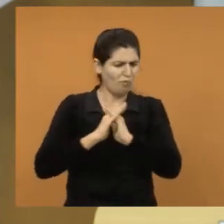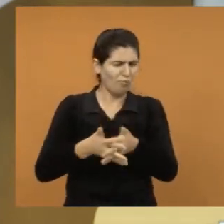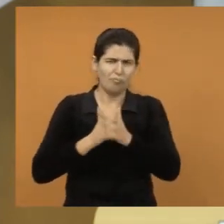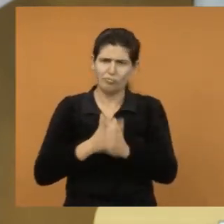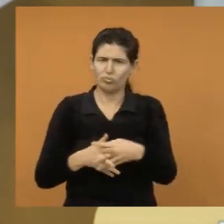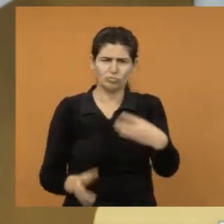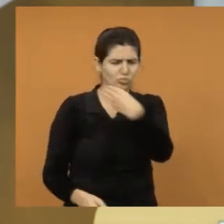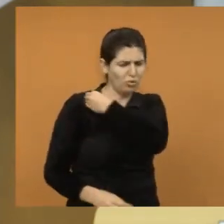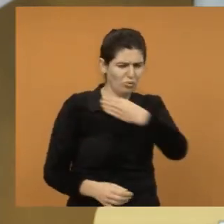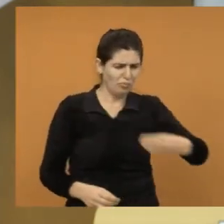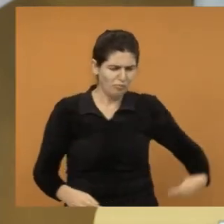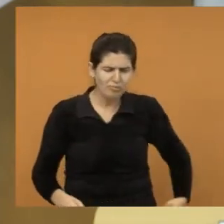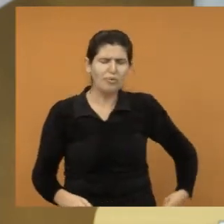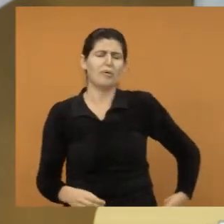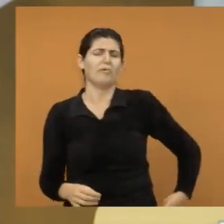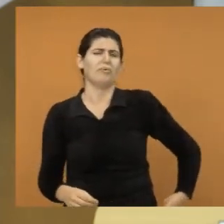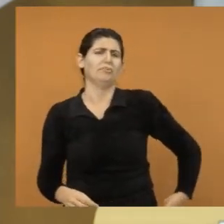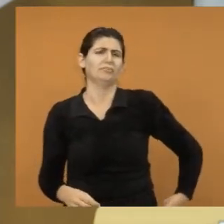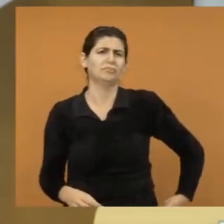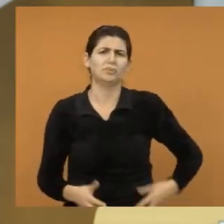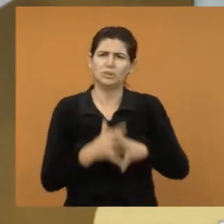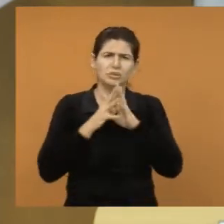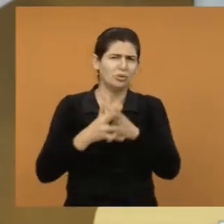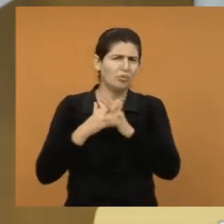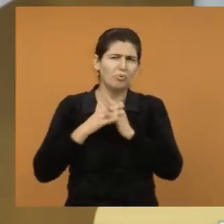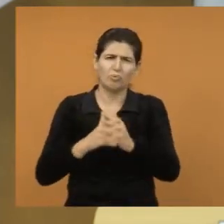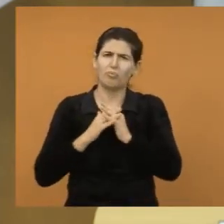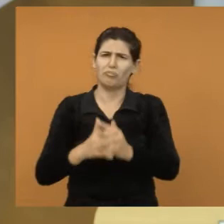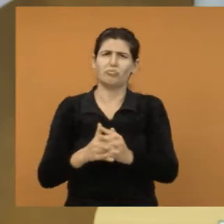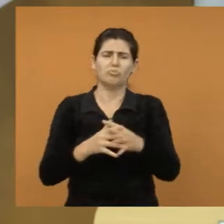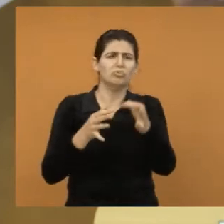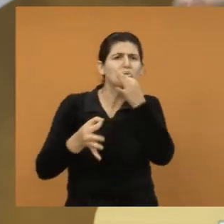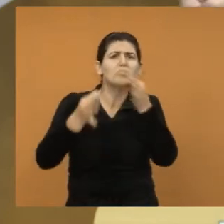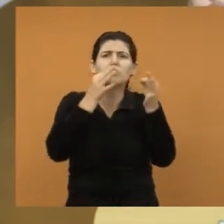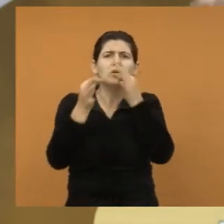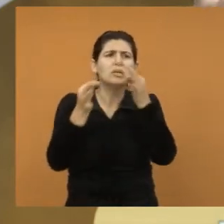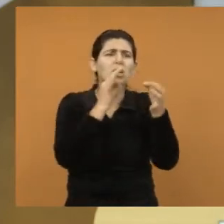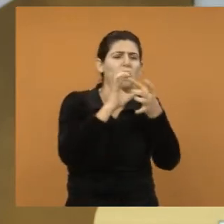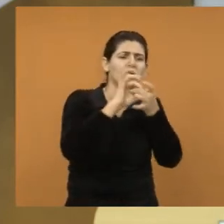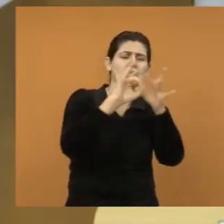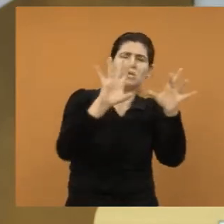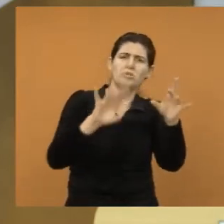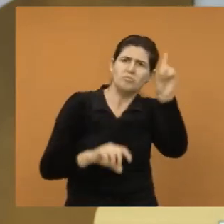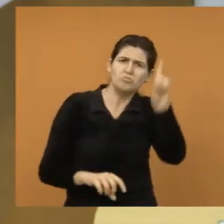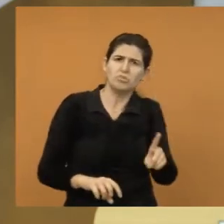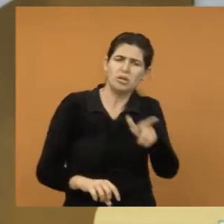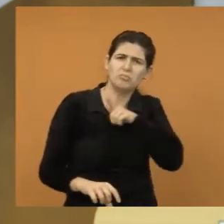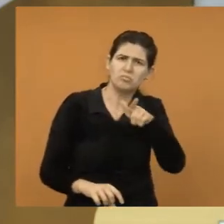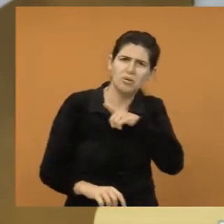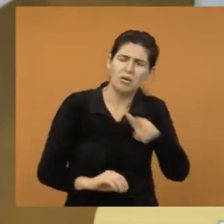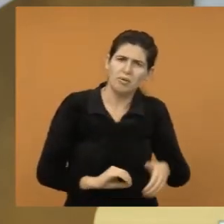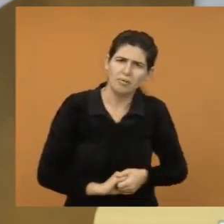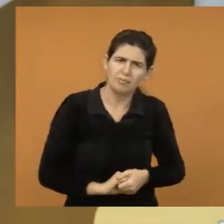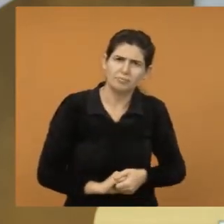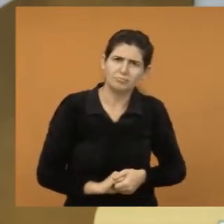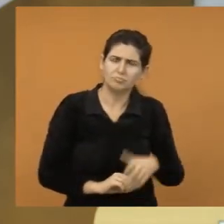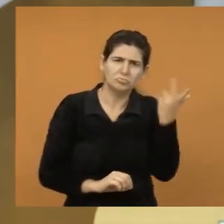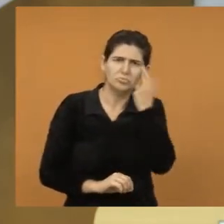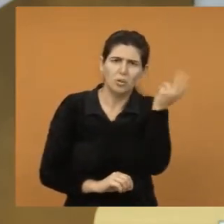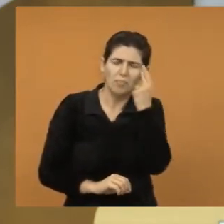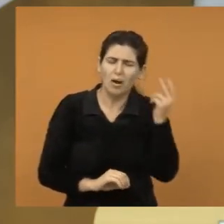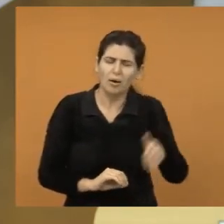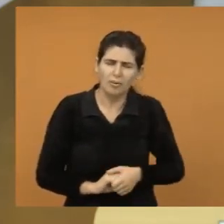o exercício da república, o exercício da democracia com a função militar que todo Estado tem que ter.